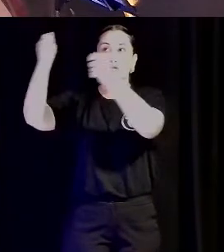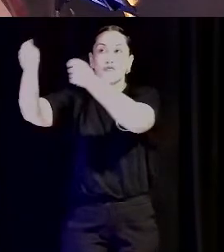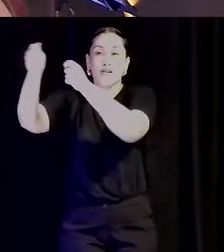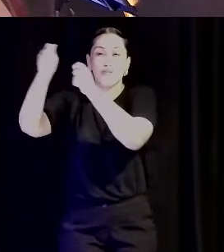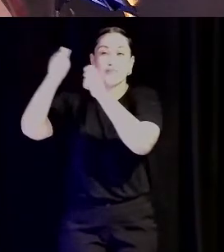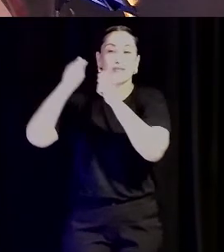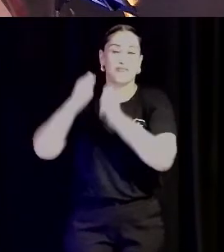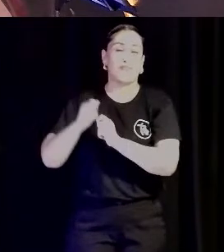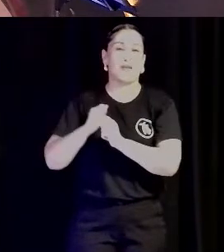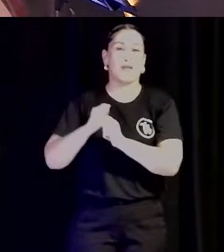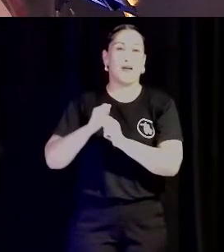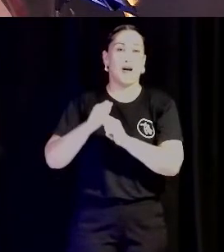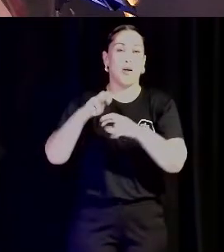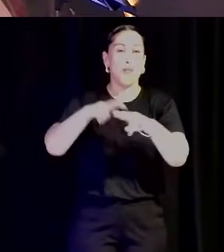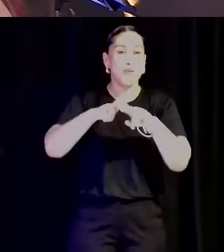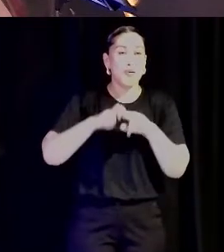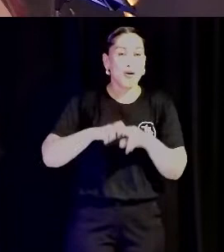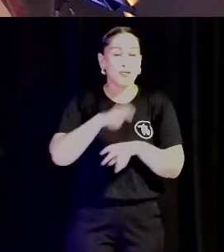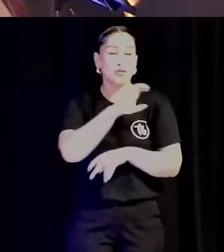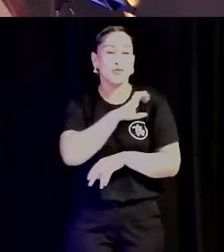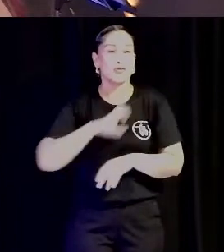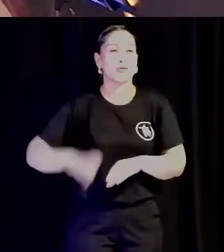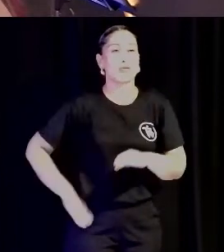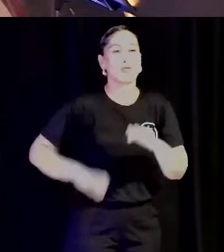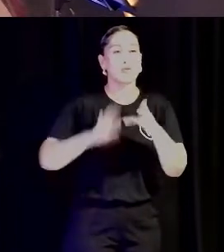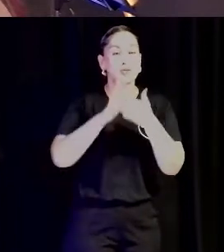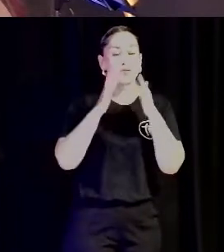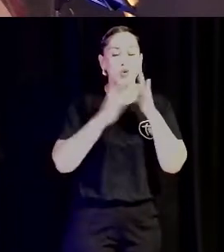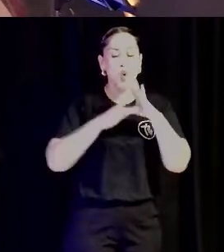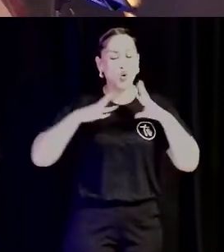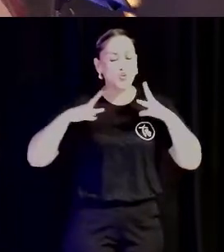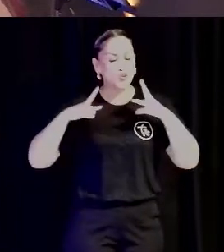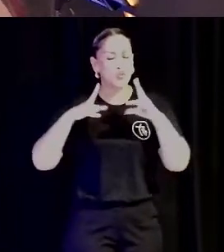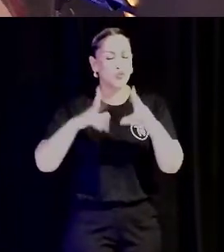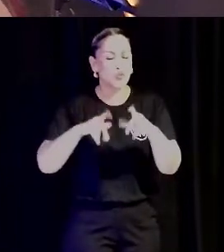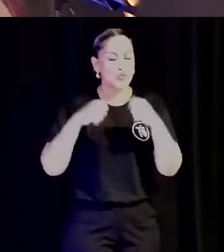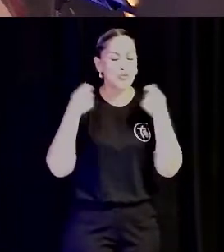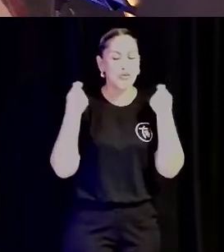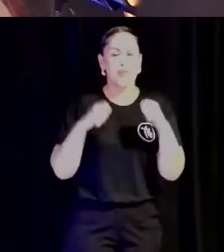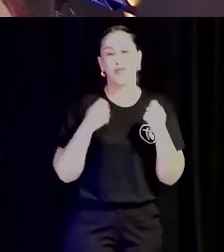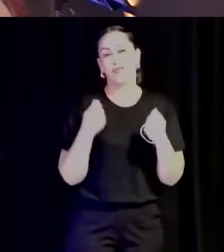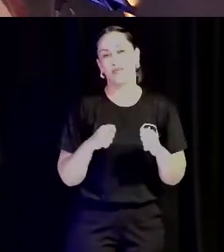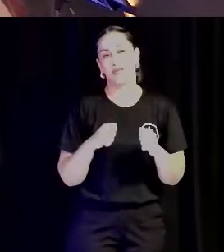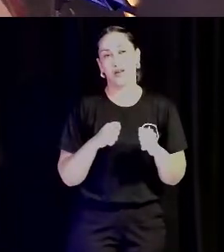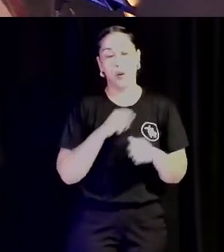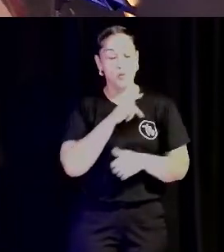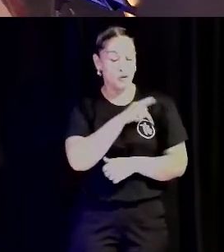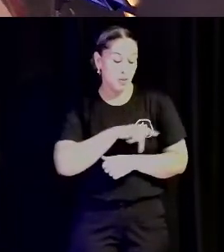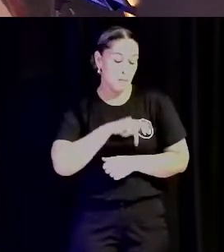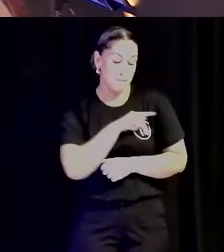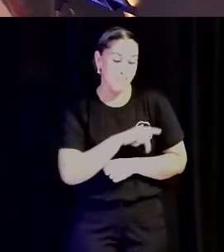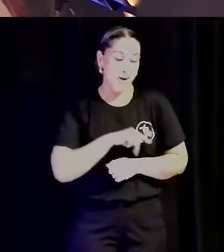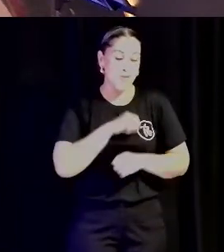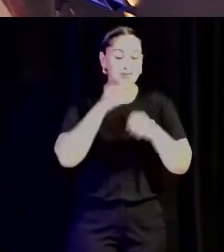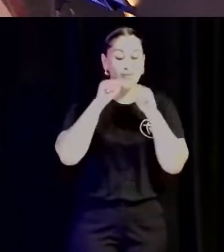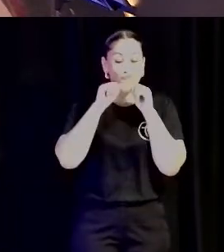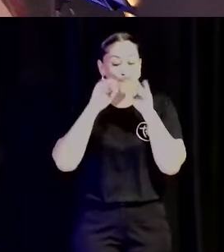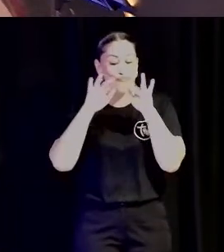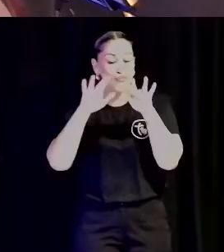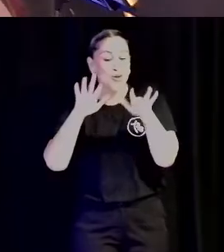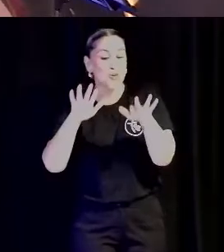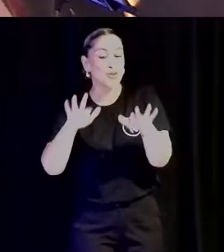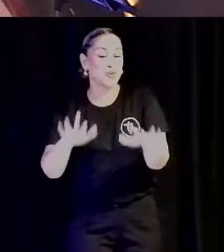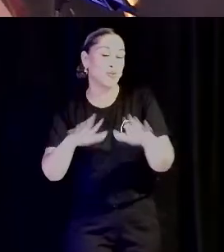em Cristo Jesus tudo aquilo de que vocês precisam. Paulo está